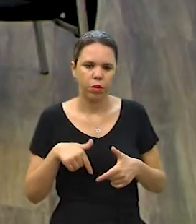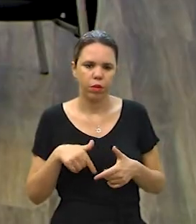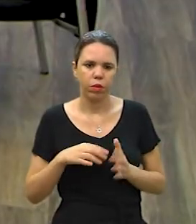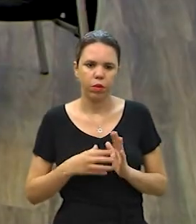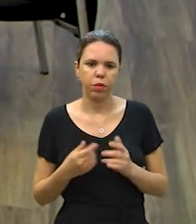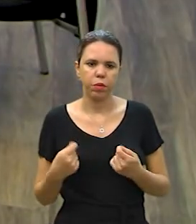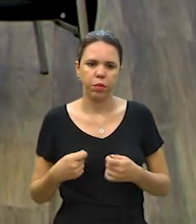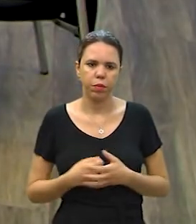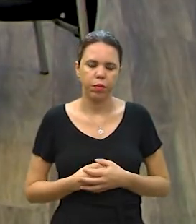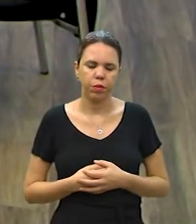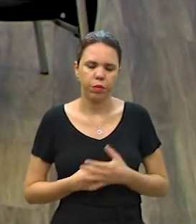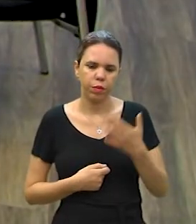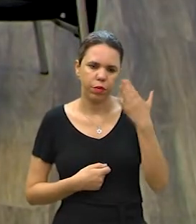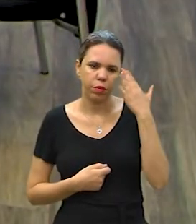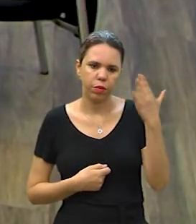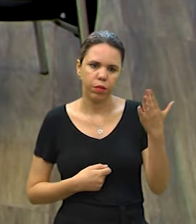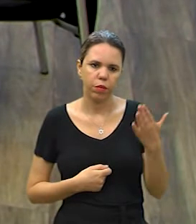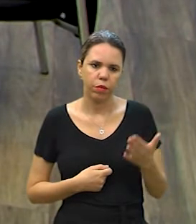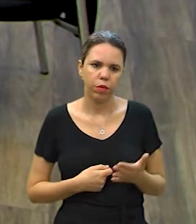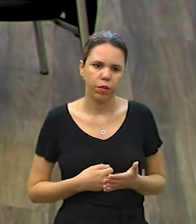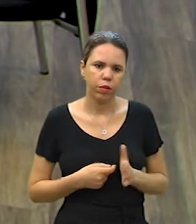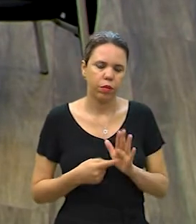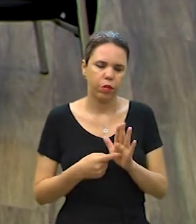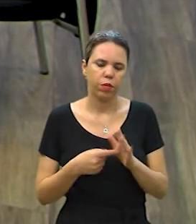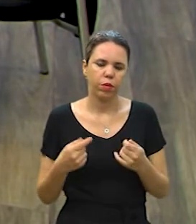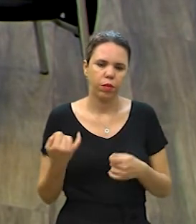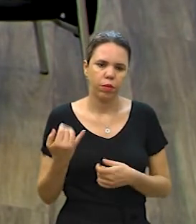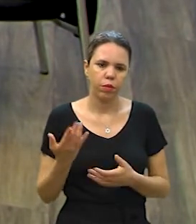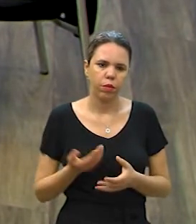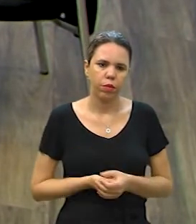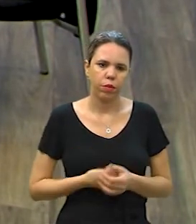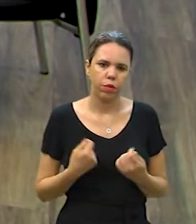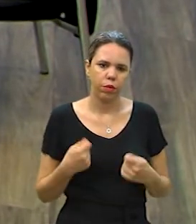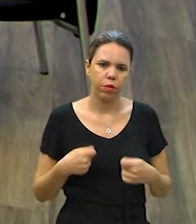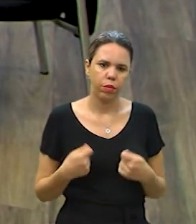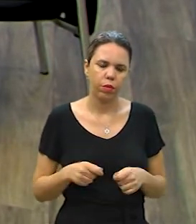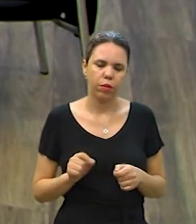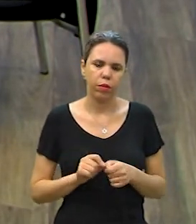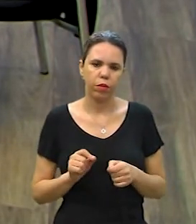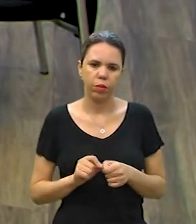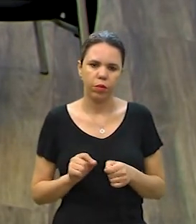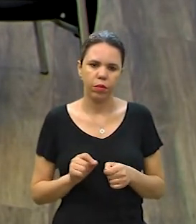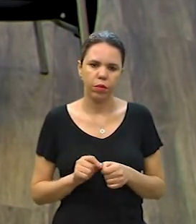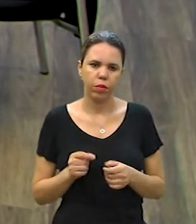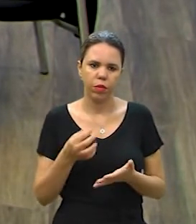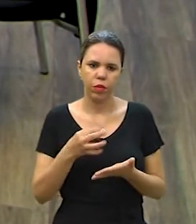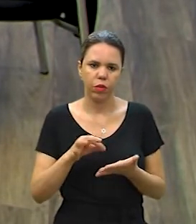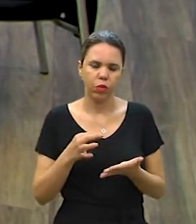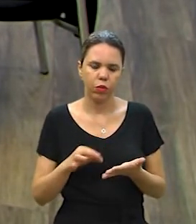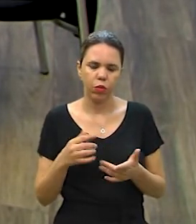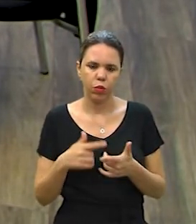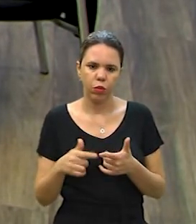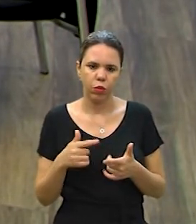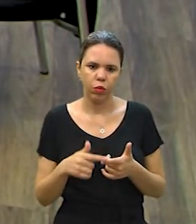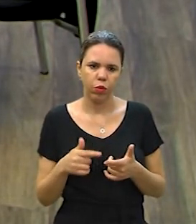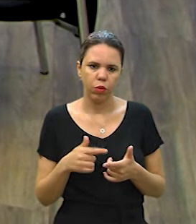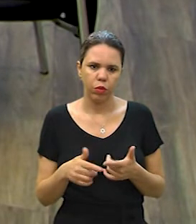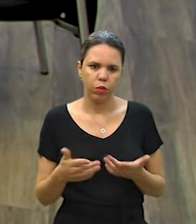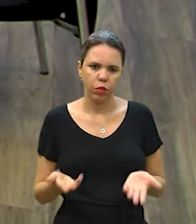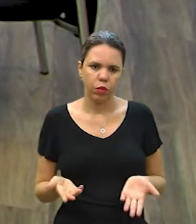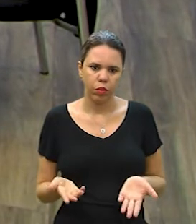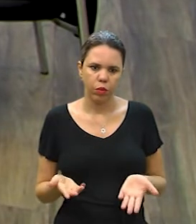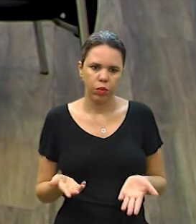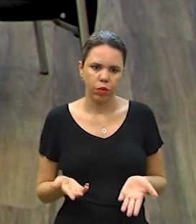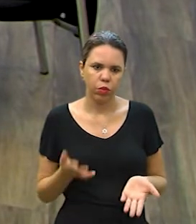precisar. Muito obrigado. São apontamentos necessários que precisam ser feitos, né? Corrigir os problemas e quem sabe